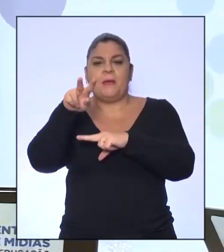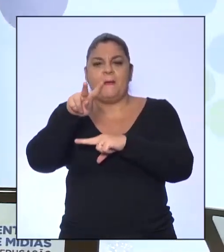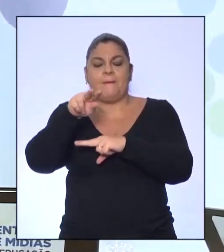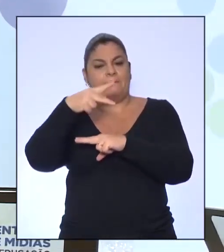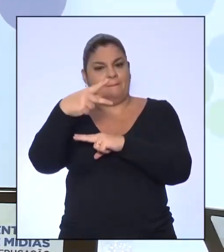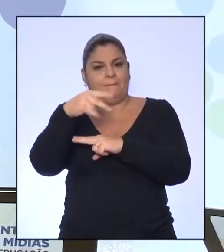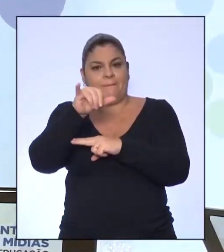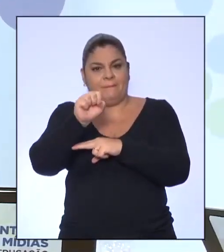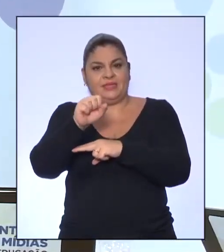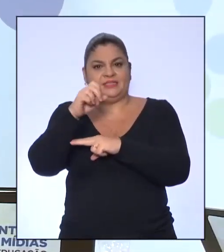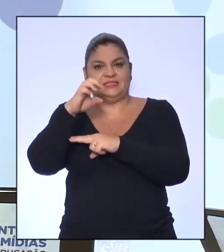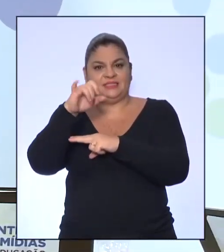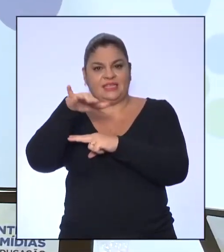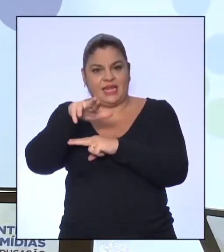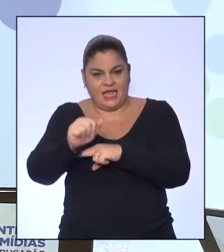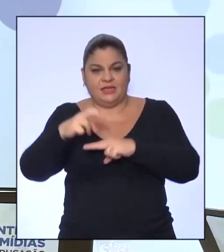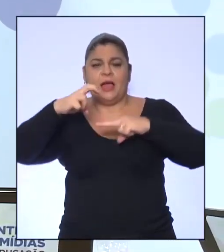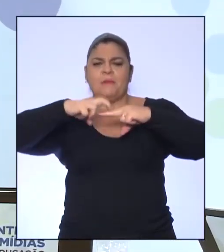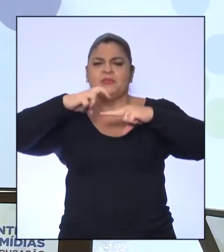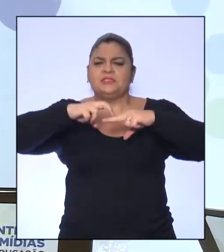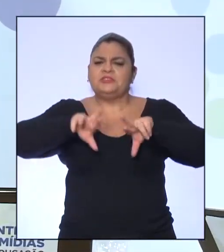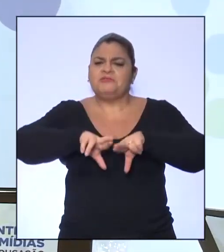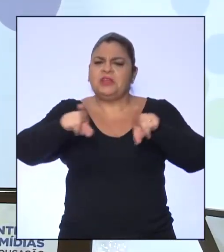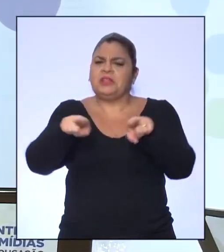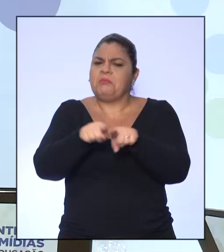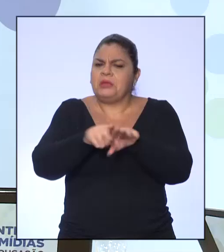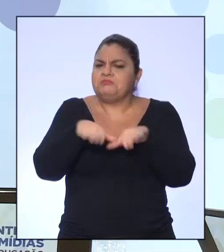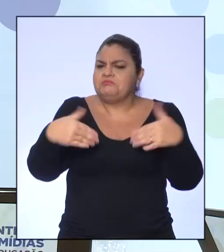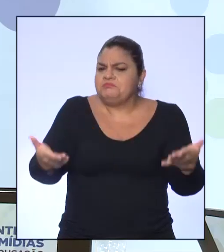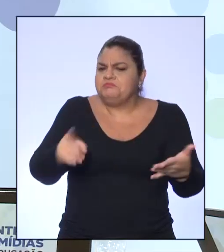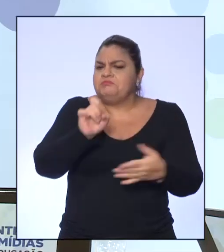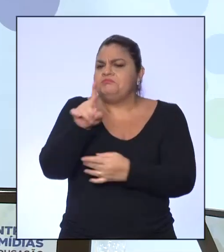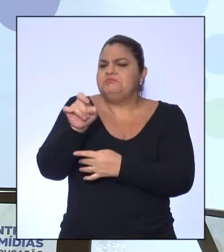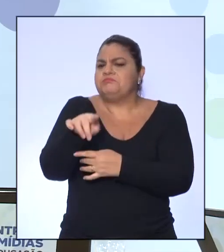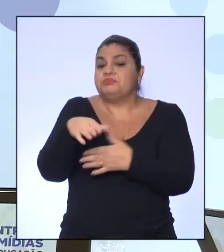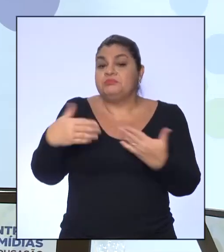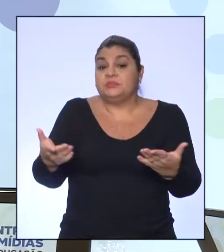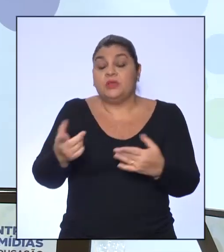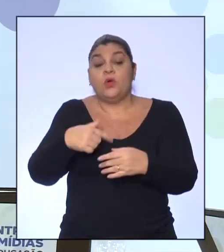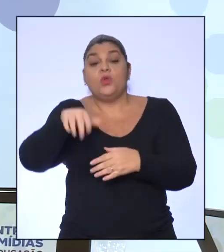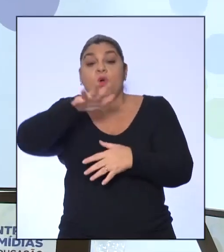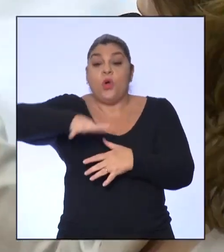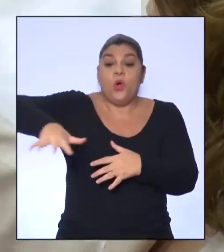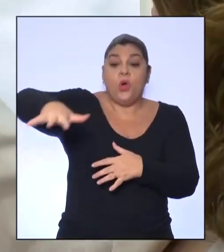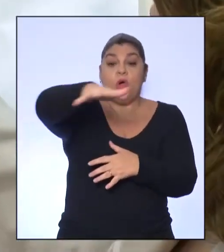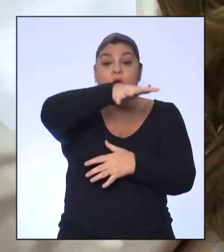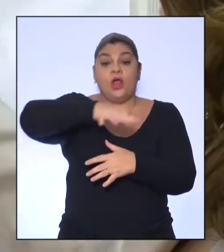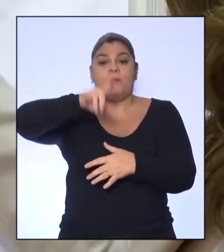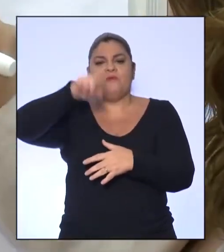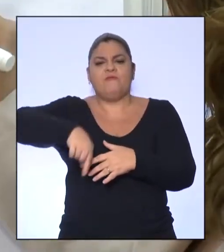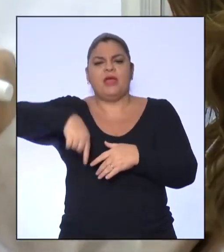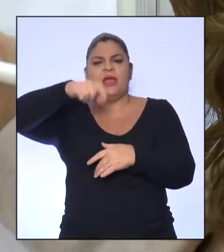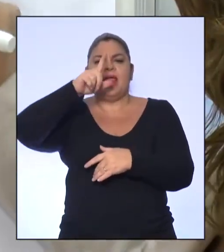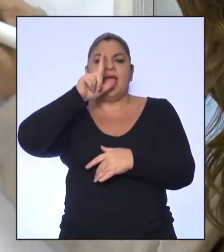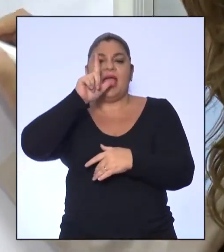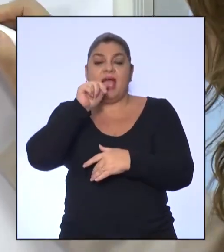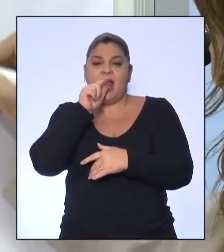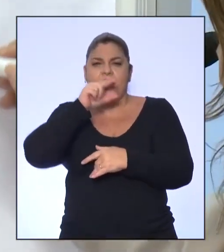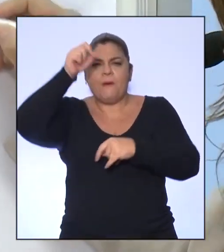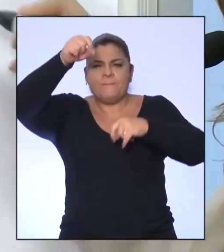fazer uma demonstração assim. Nossa atmosfera, né? Ela é formada por gotículas de